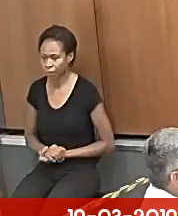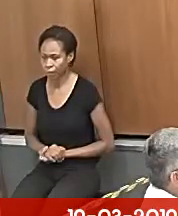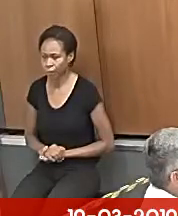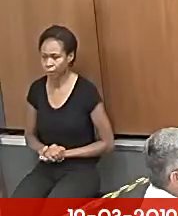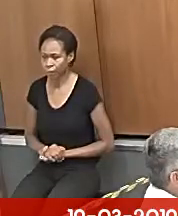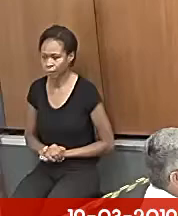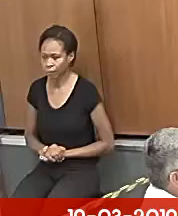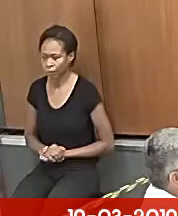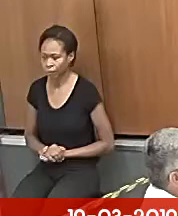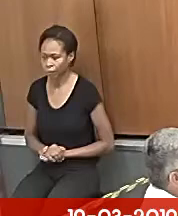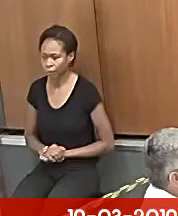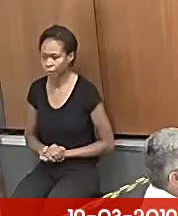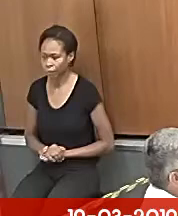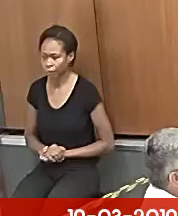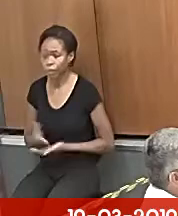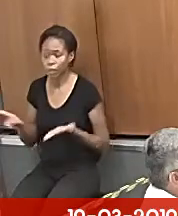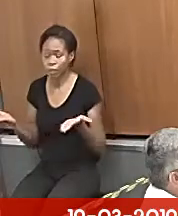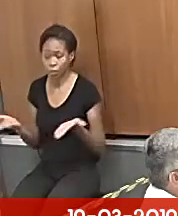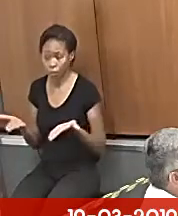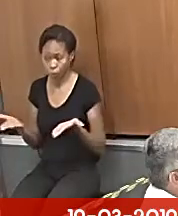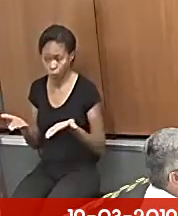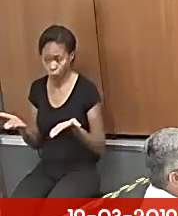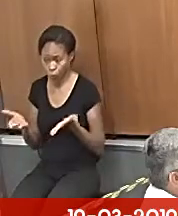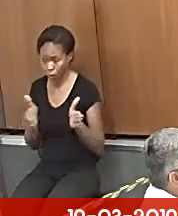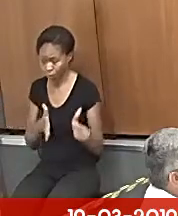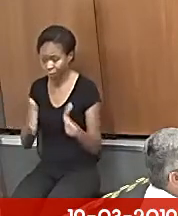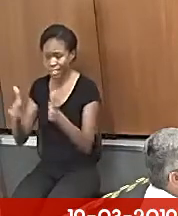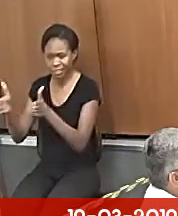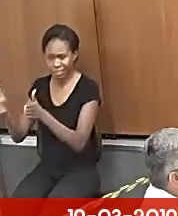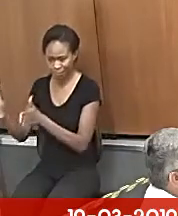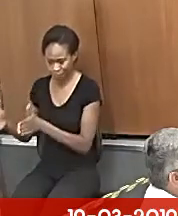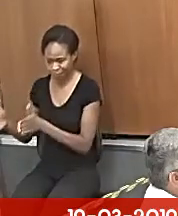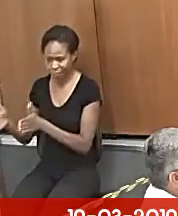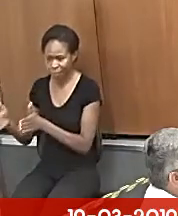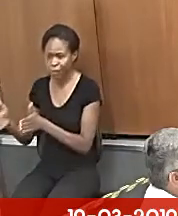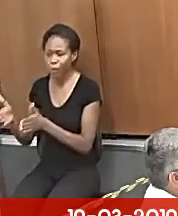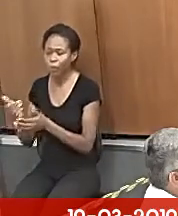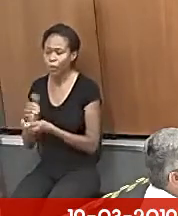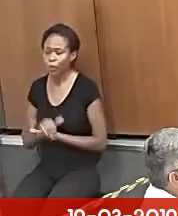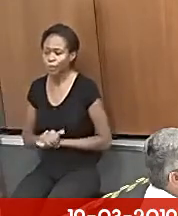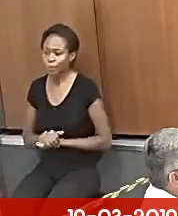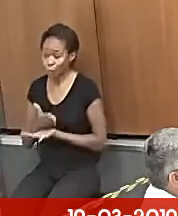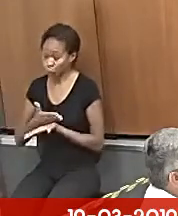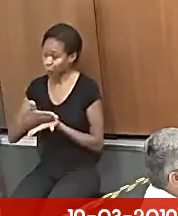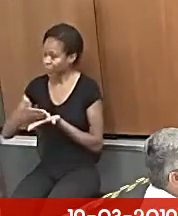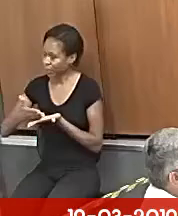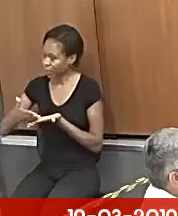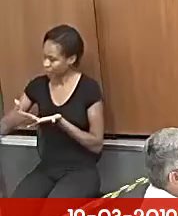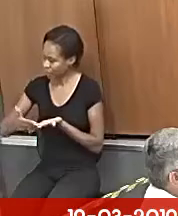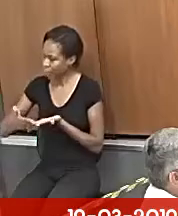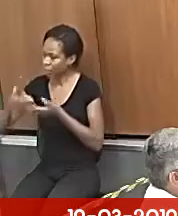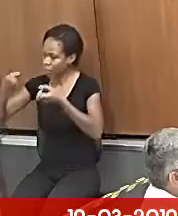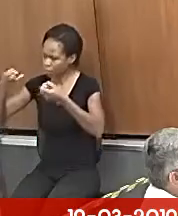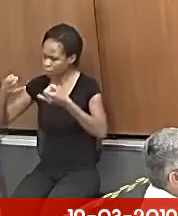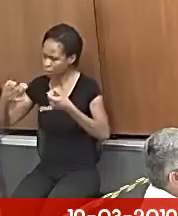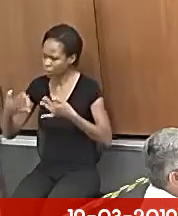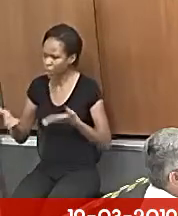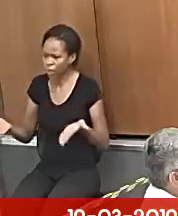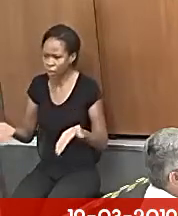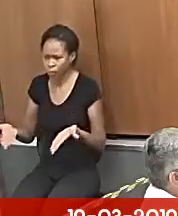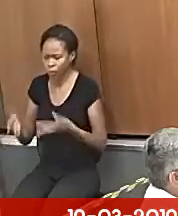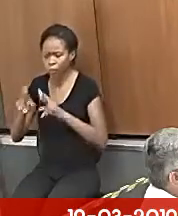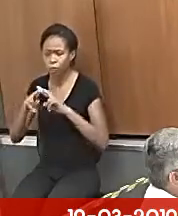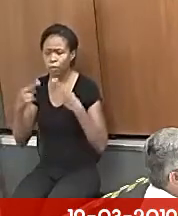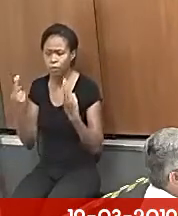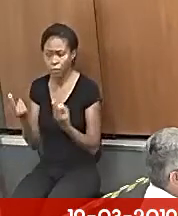muito bem então agora passaremos então para as considerações iniciais dessa reunião nem